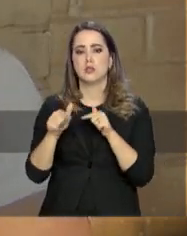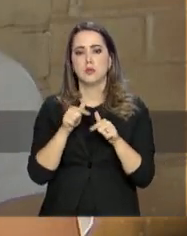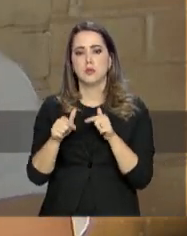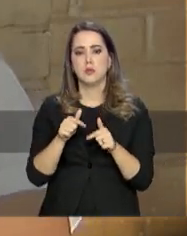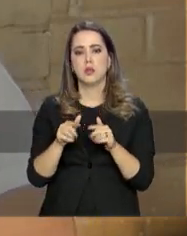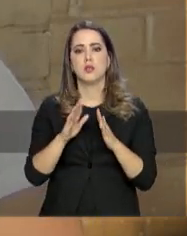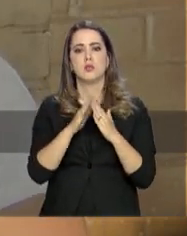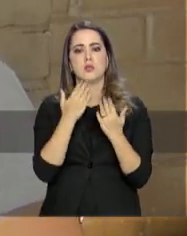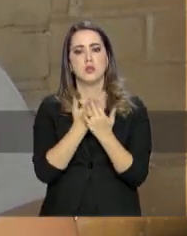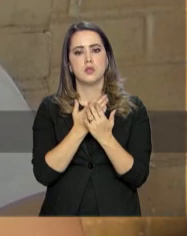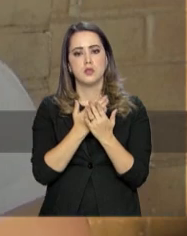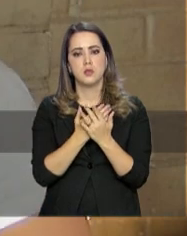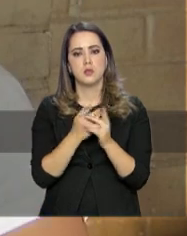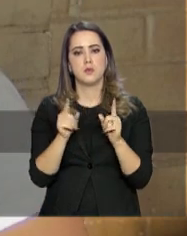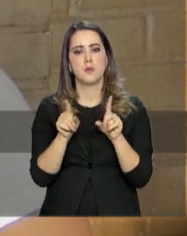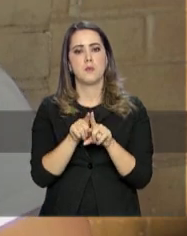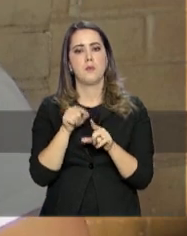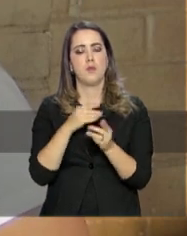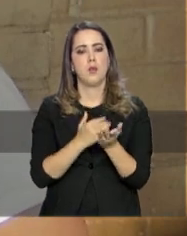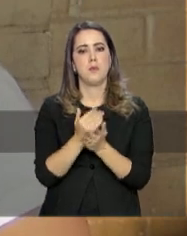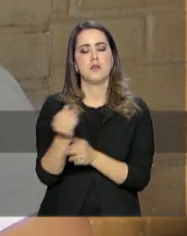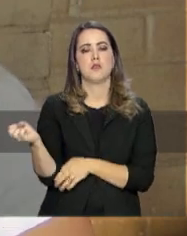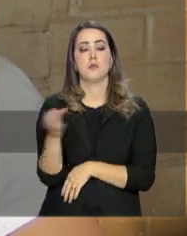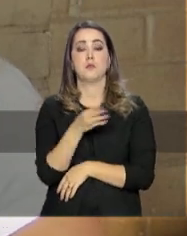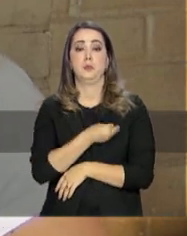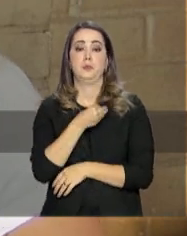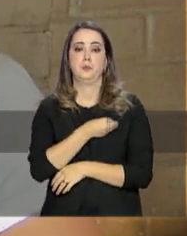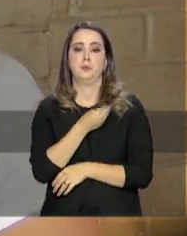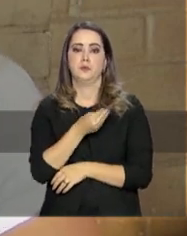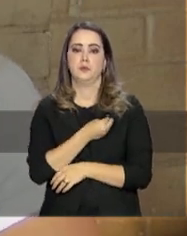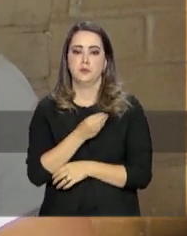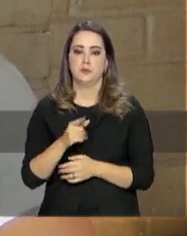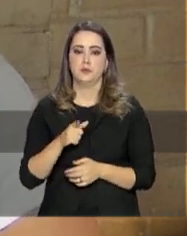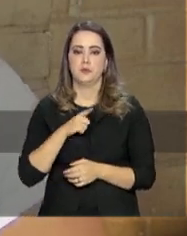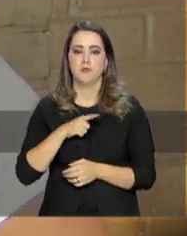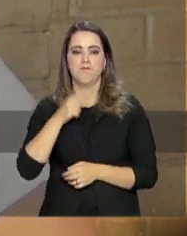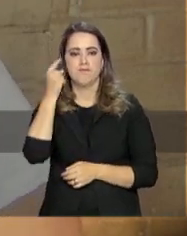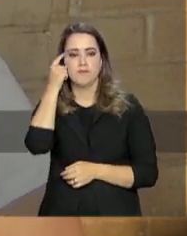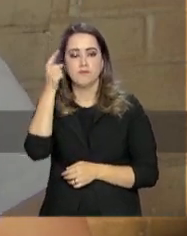para começar a nova vida que temos pensada aqui no Brasil.